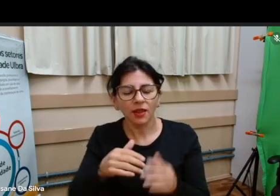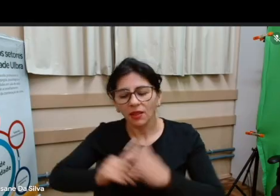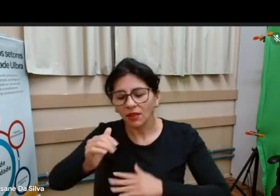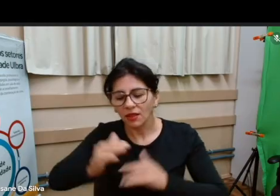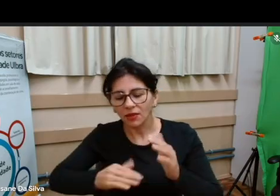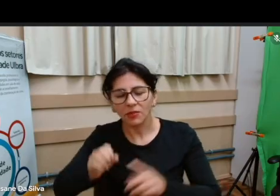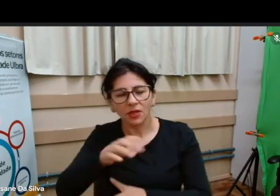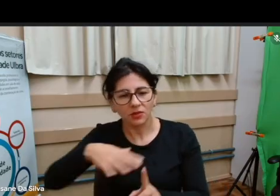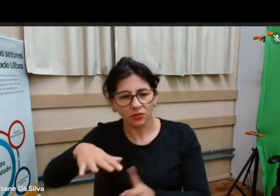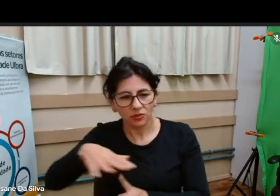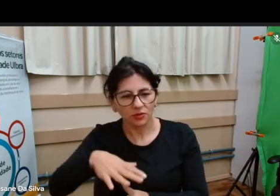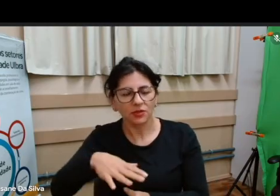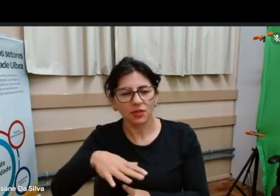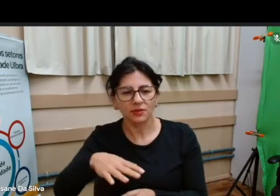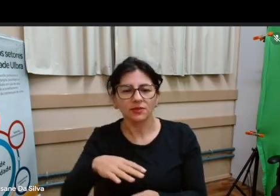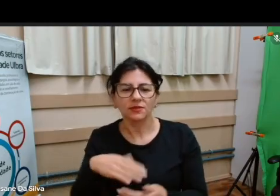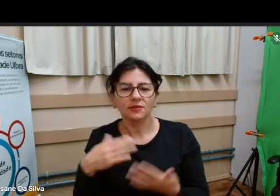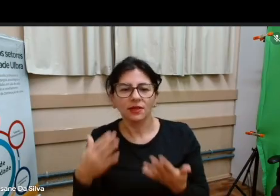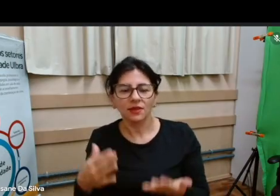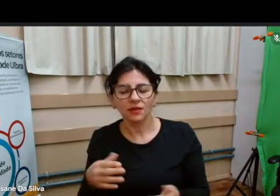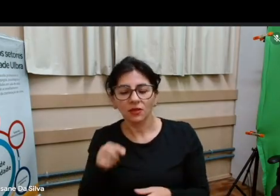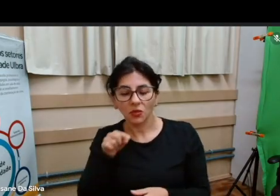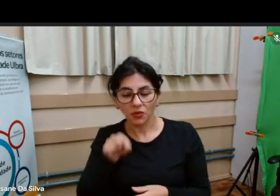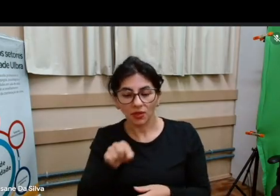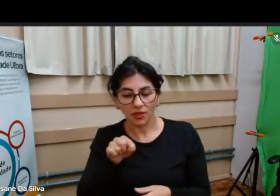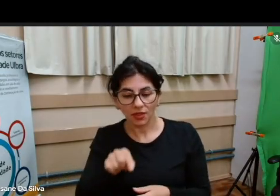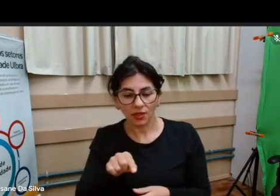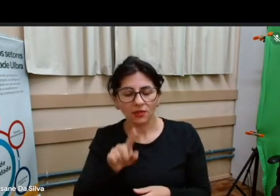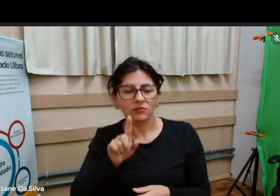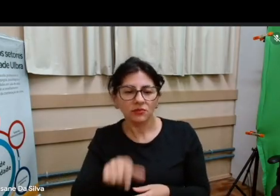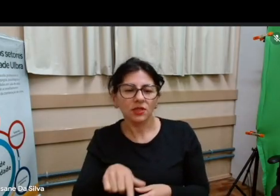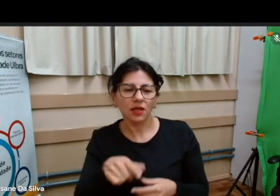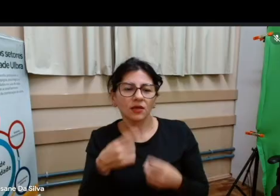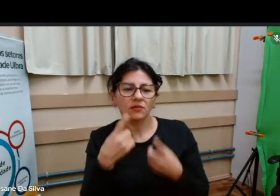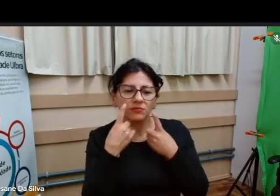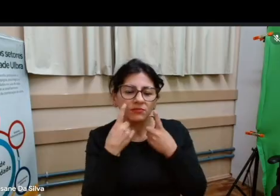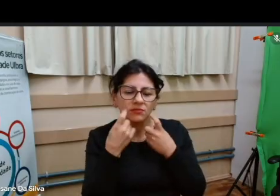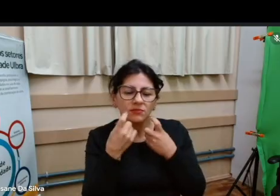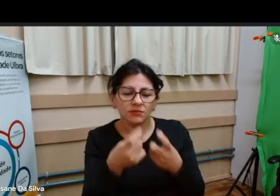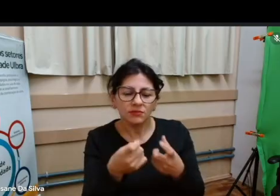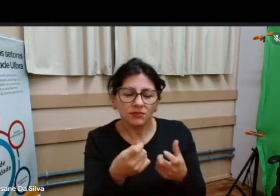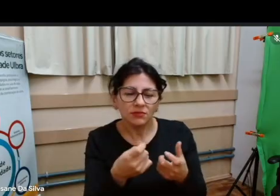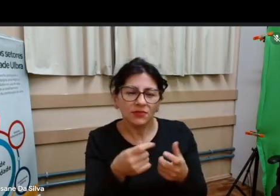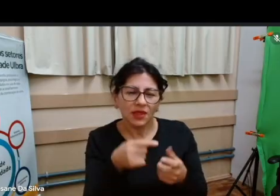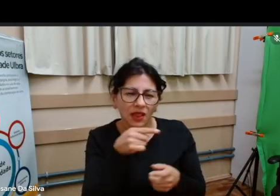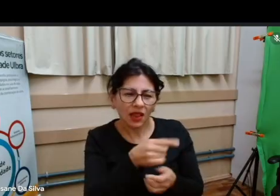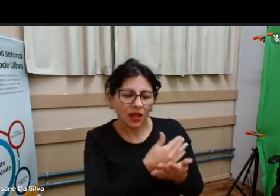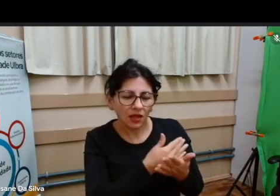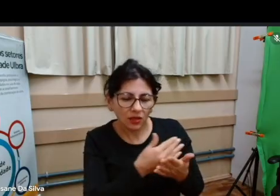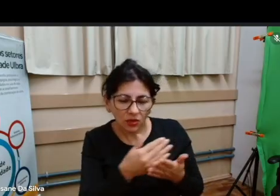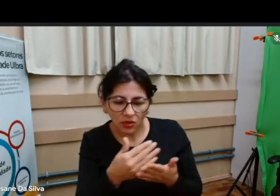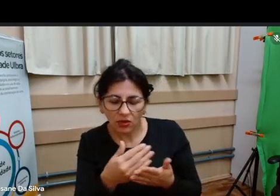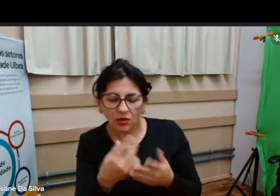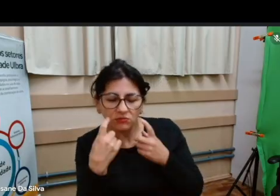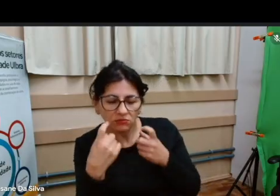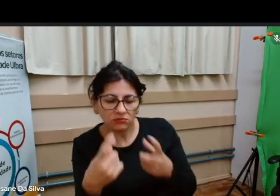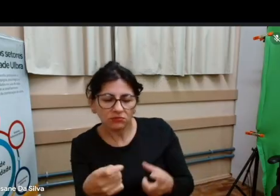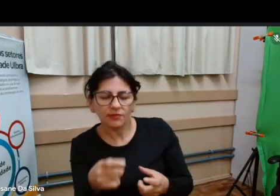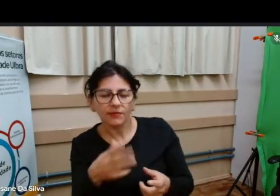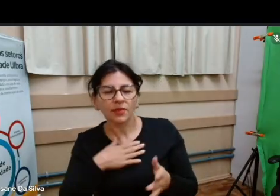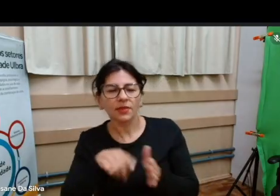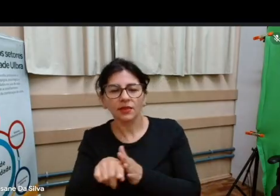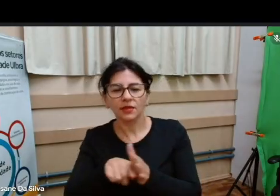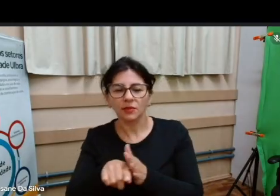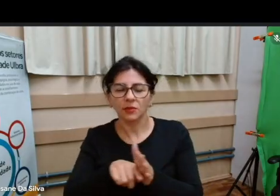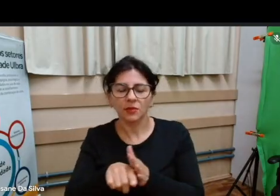siis Então isso que veio me interessando desde o começo aí na minha pesquisa